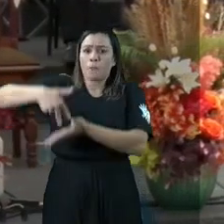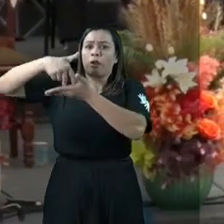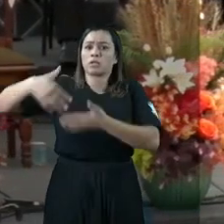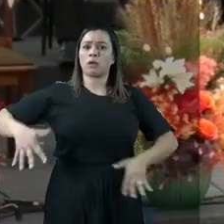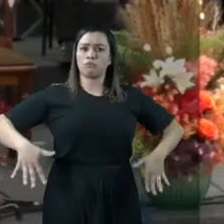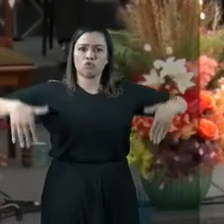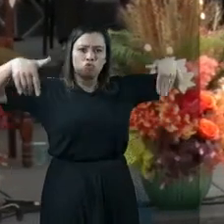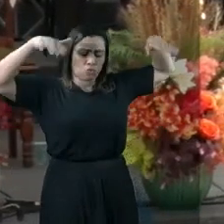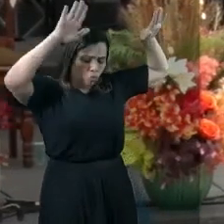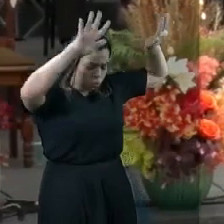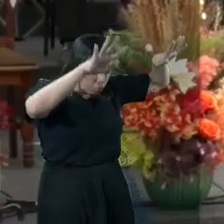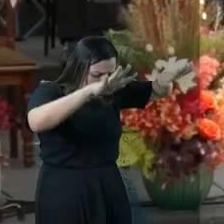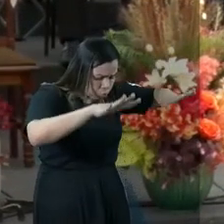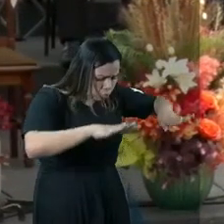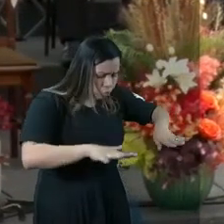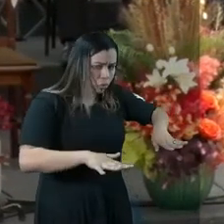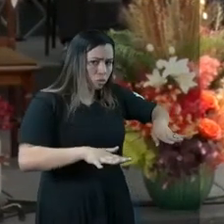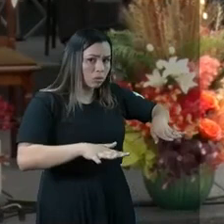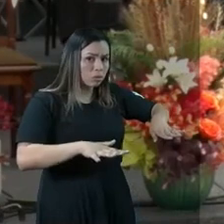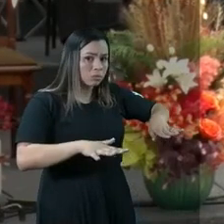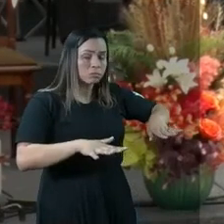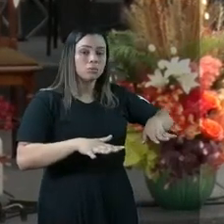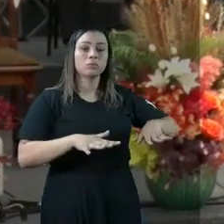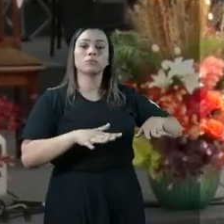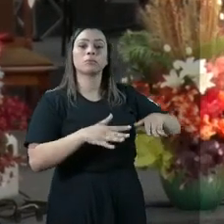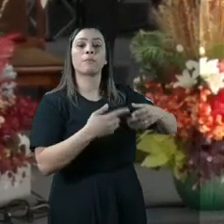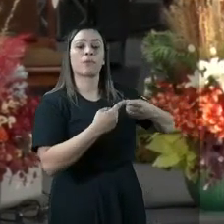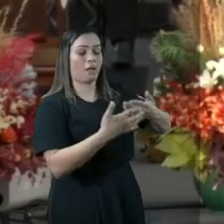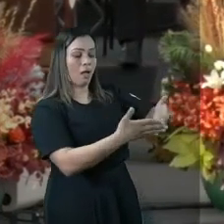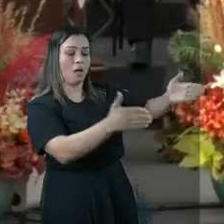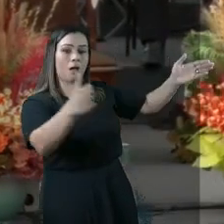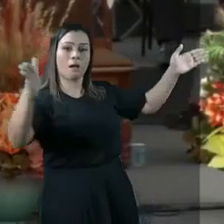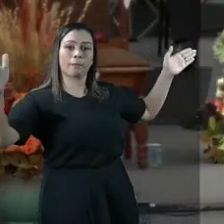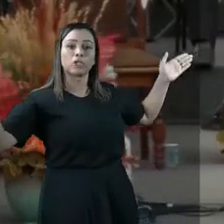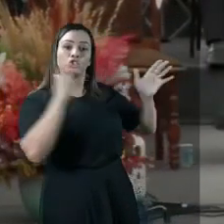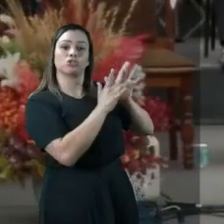eternos, e entrará. Por quê? Porque se não abrir, ele não entra.